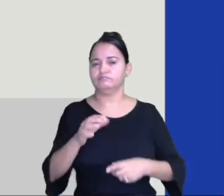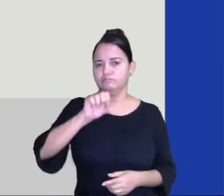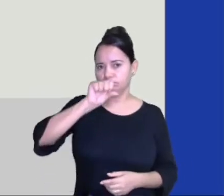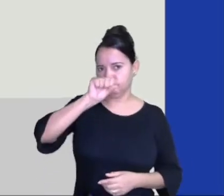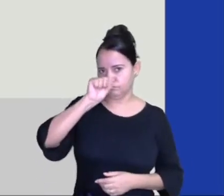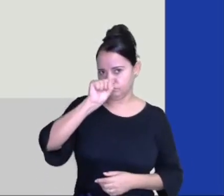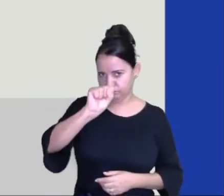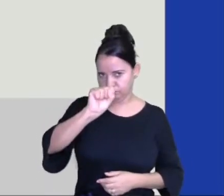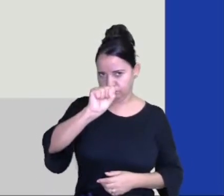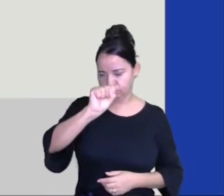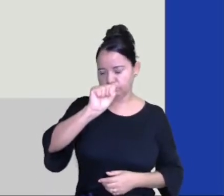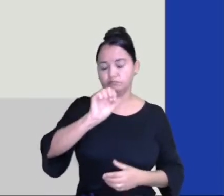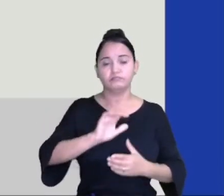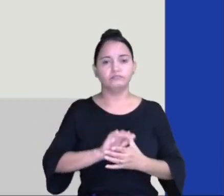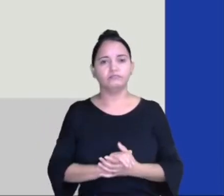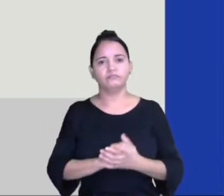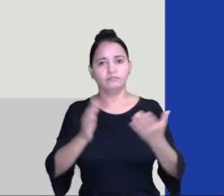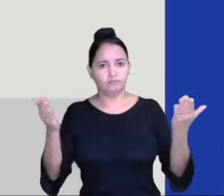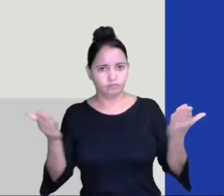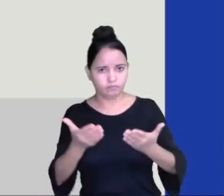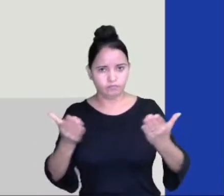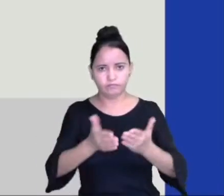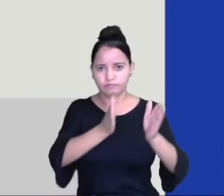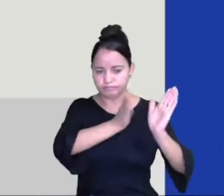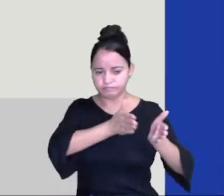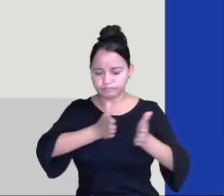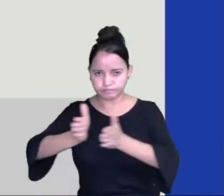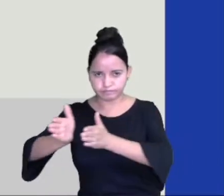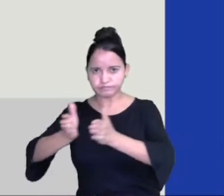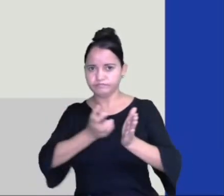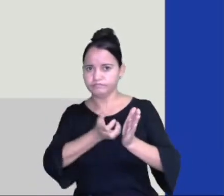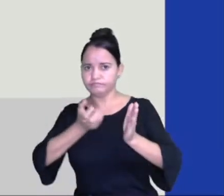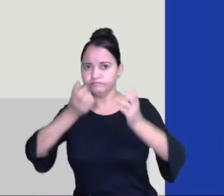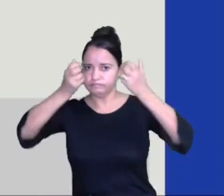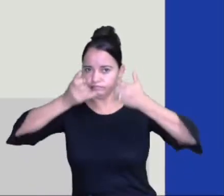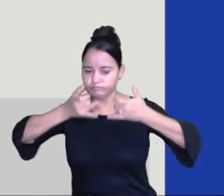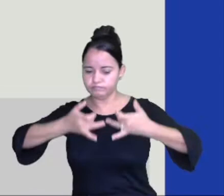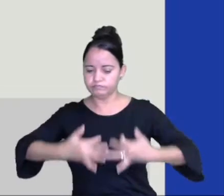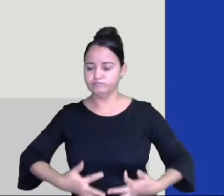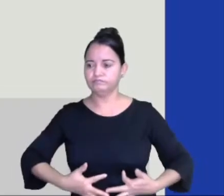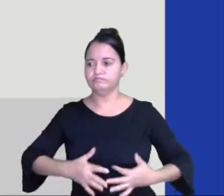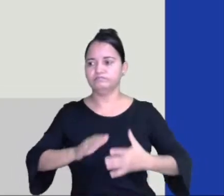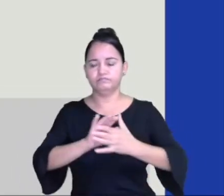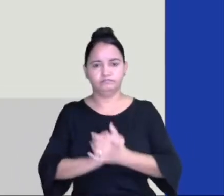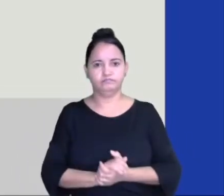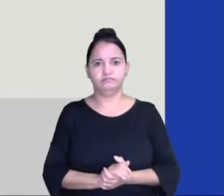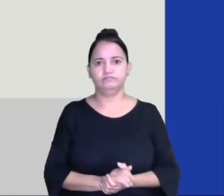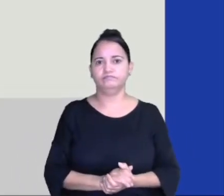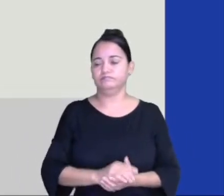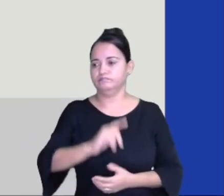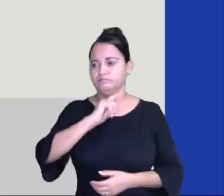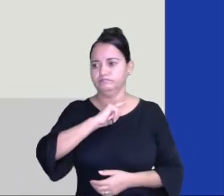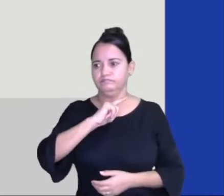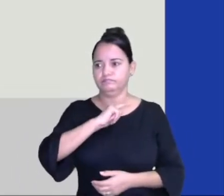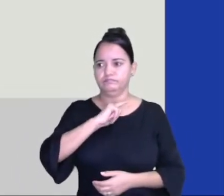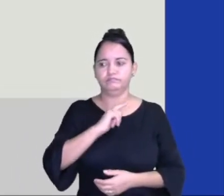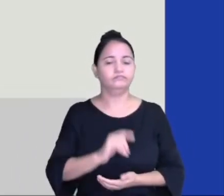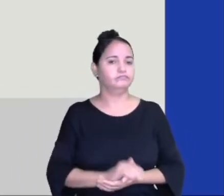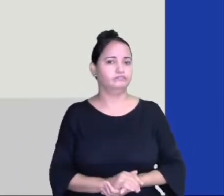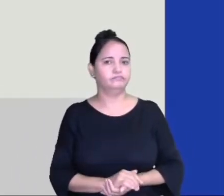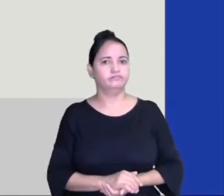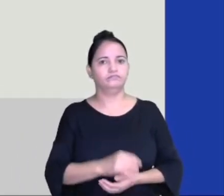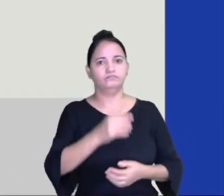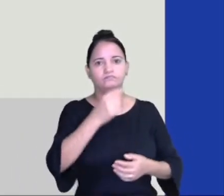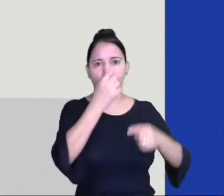aqui novamente 1/8 para a gente ver a sequência. 1/8 é uma fatia. Então, eu consumi uma fatia,